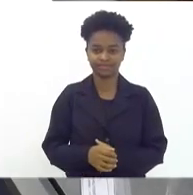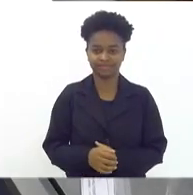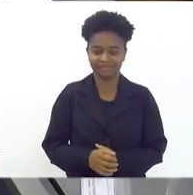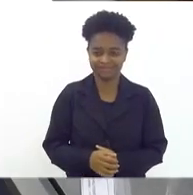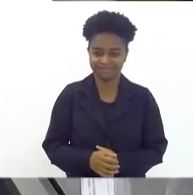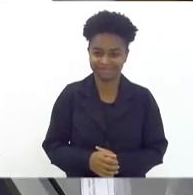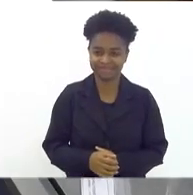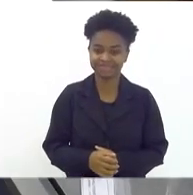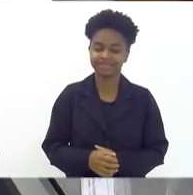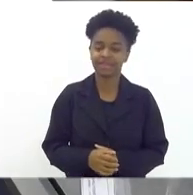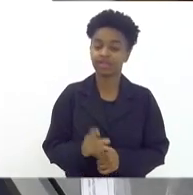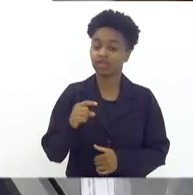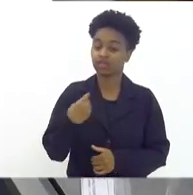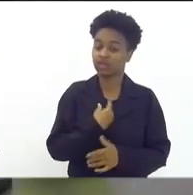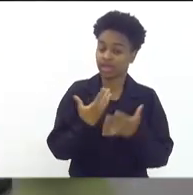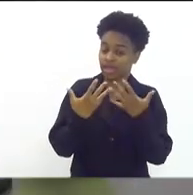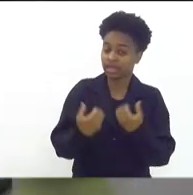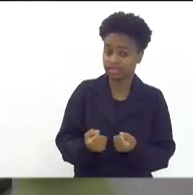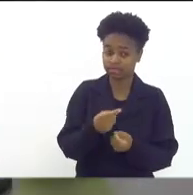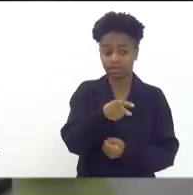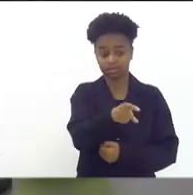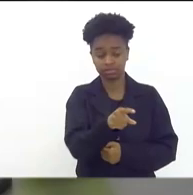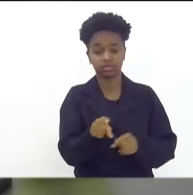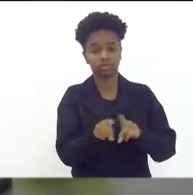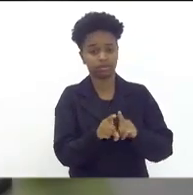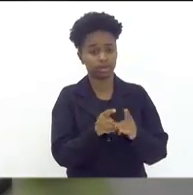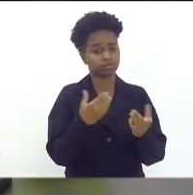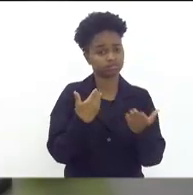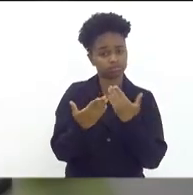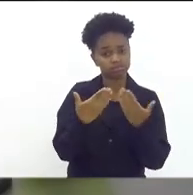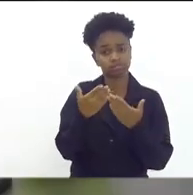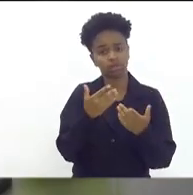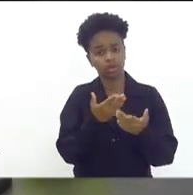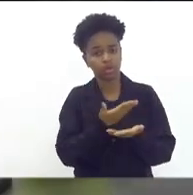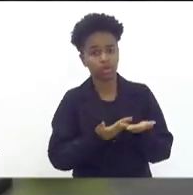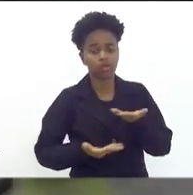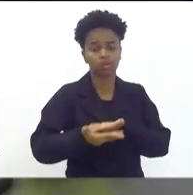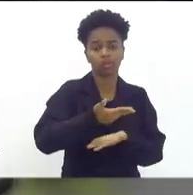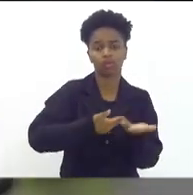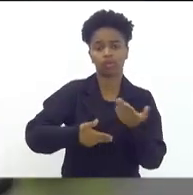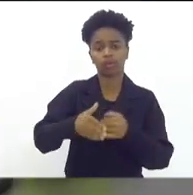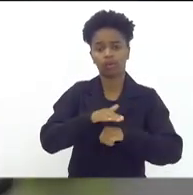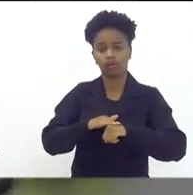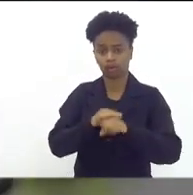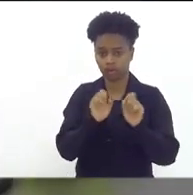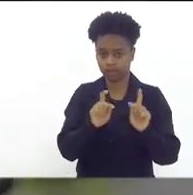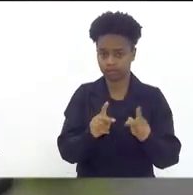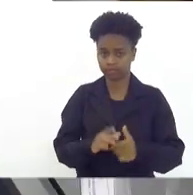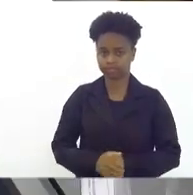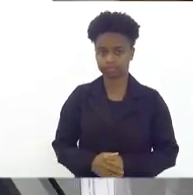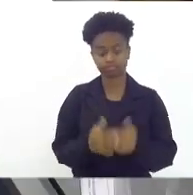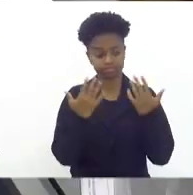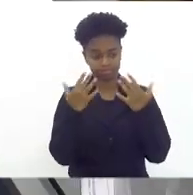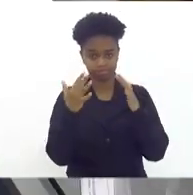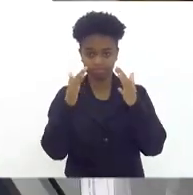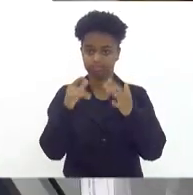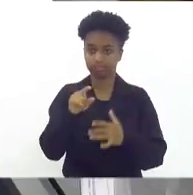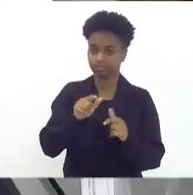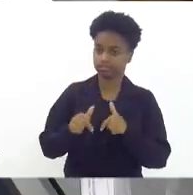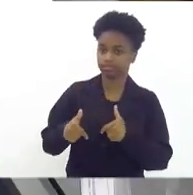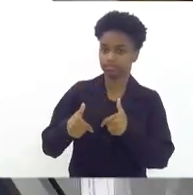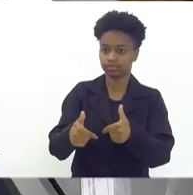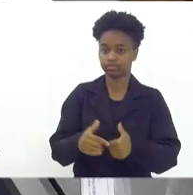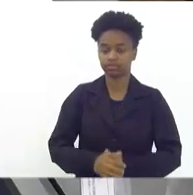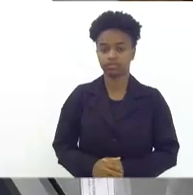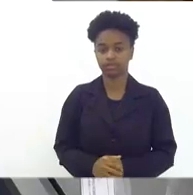seu caso a gente vai receber e vai iniciar fez o encaminhamento Tá ok Deputado brasão Parabéns aí pelo empenho na